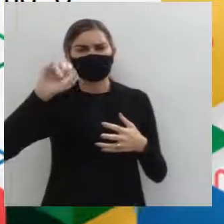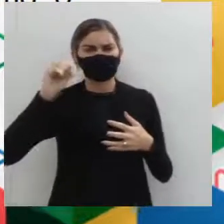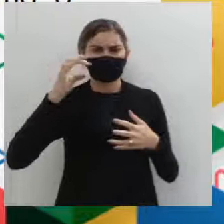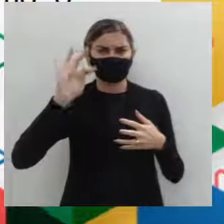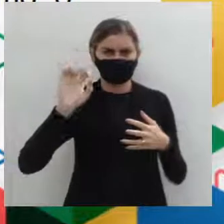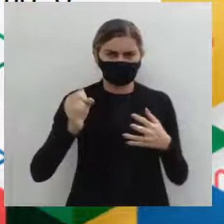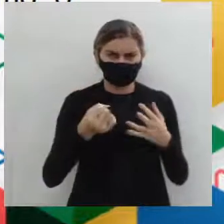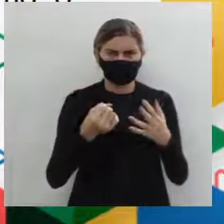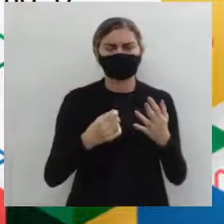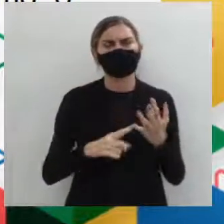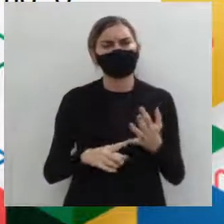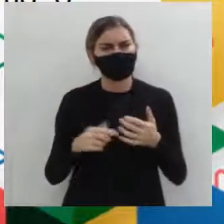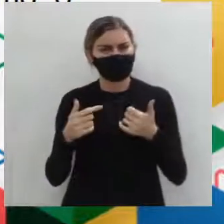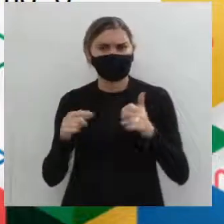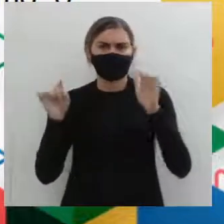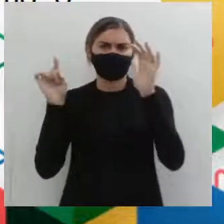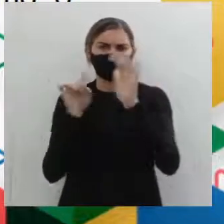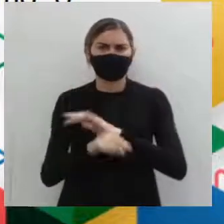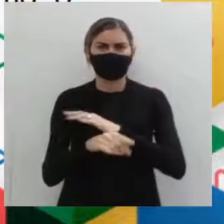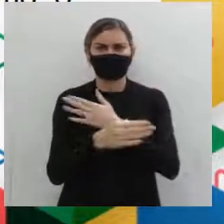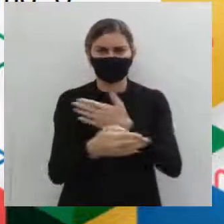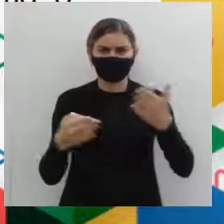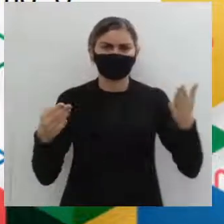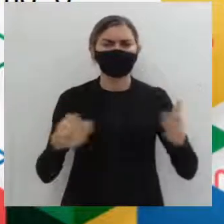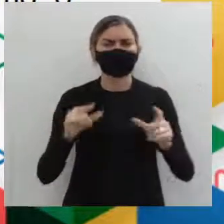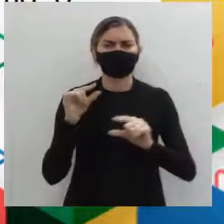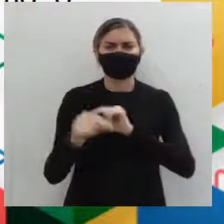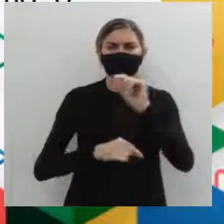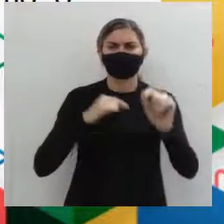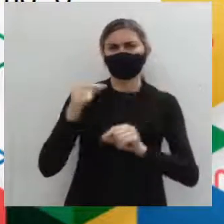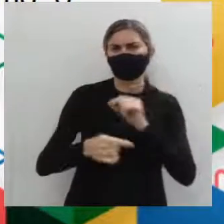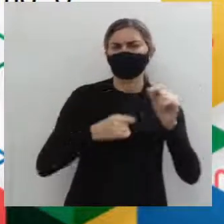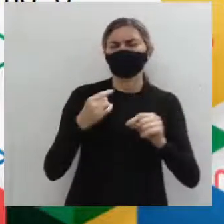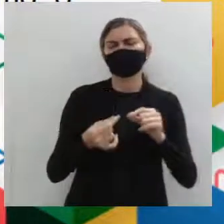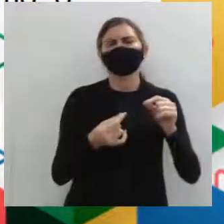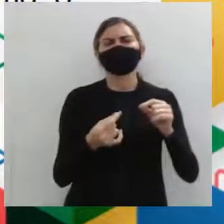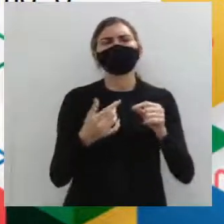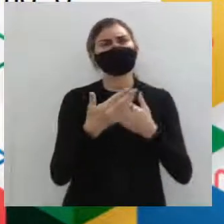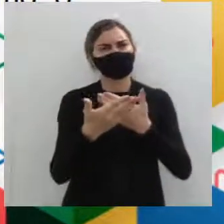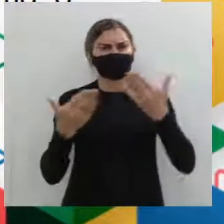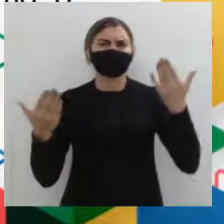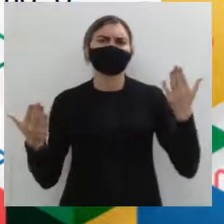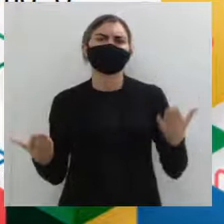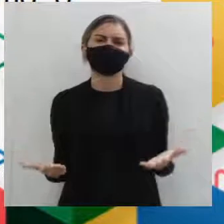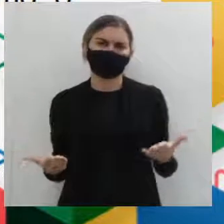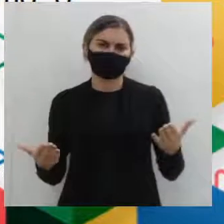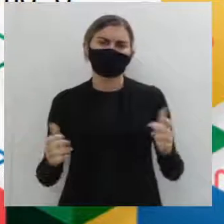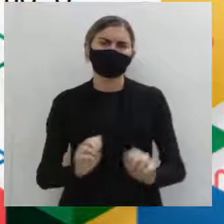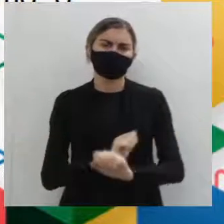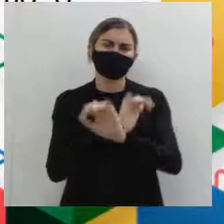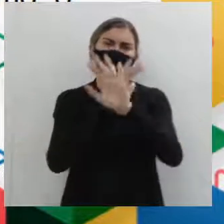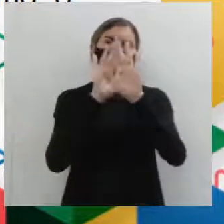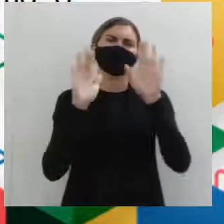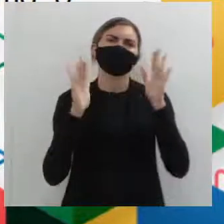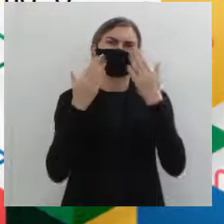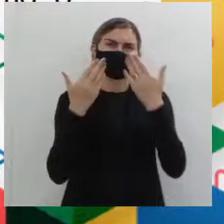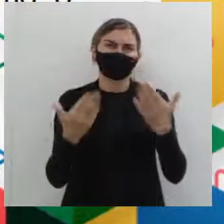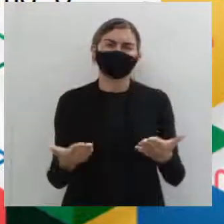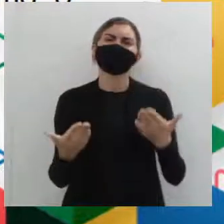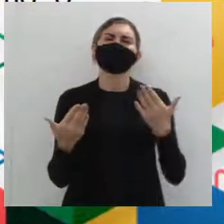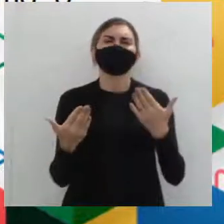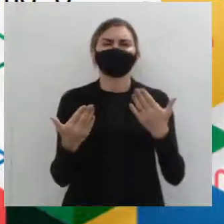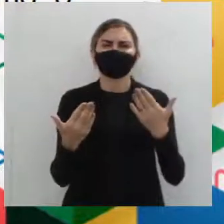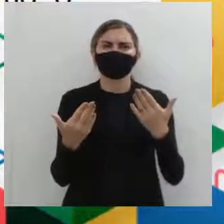bola? Então, se perguntarem a você o que foi a Reforma Protestante, está aí de maneira clara, está aí de